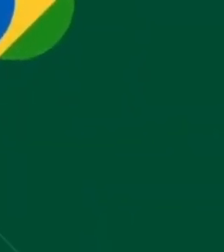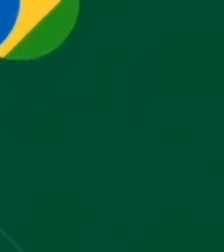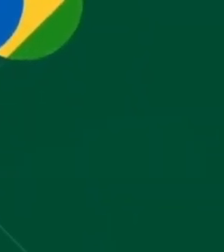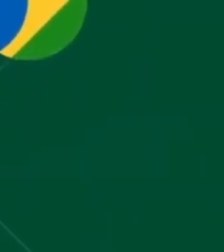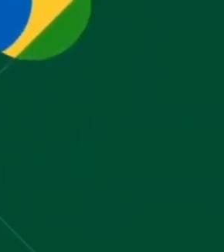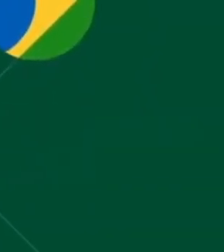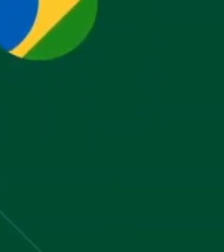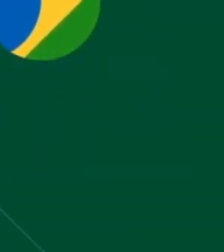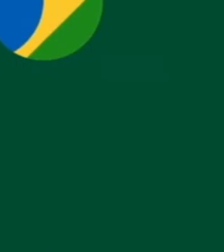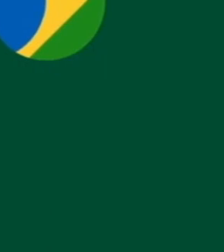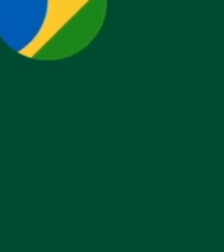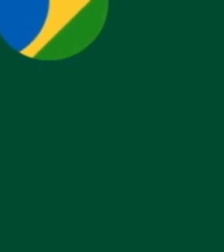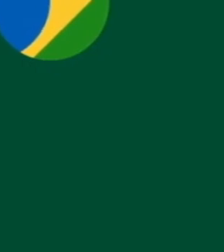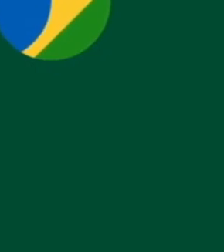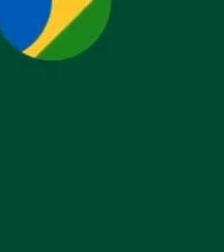Momento Saúde